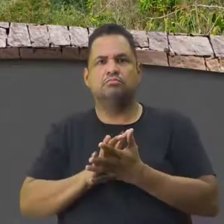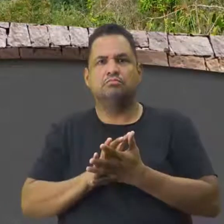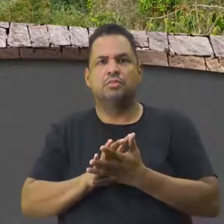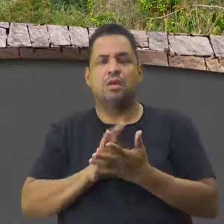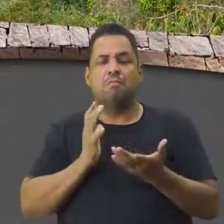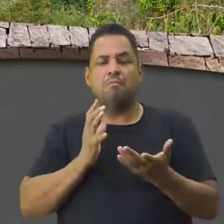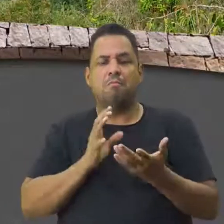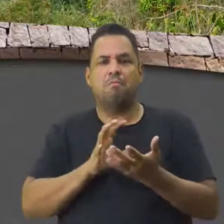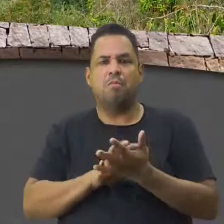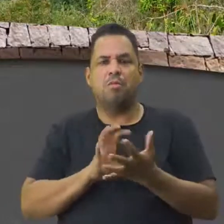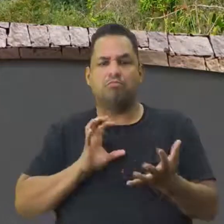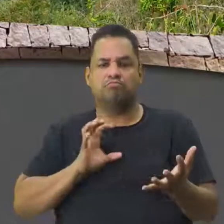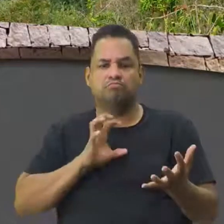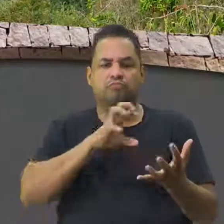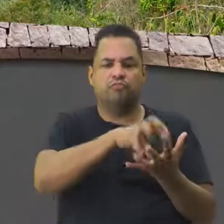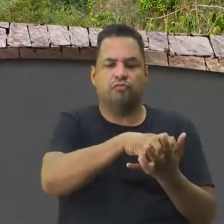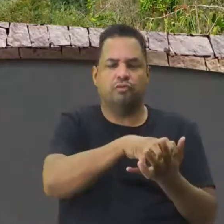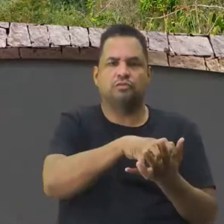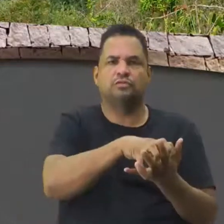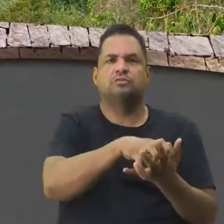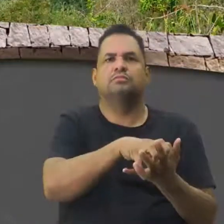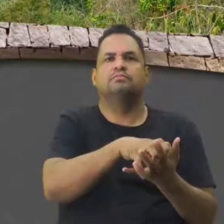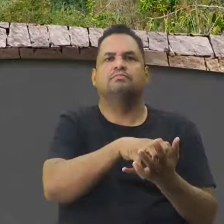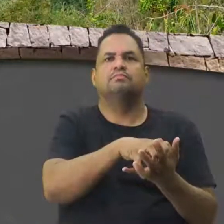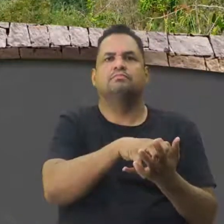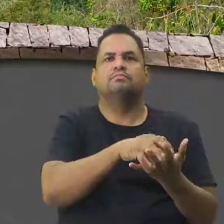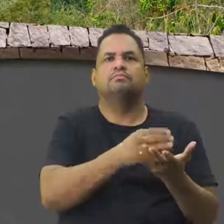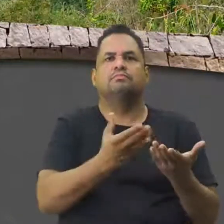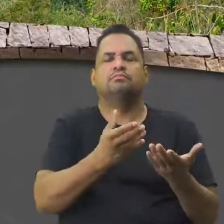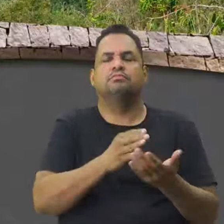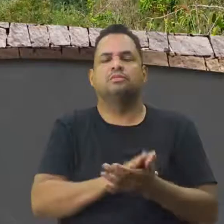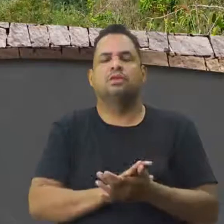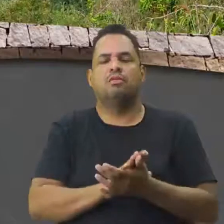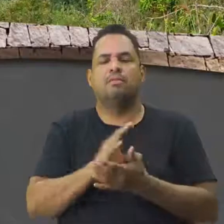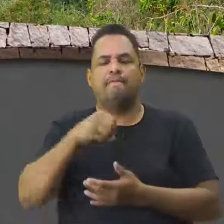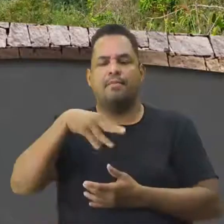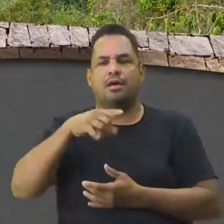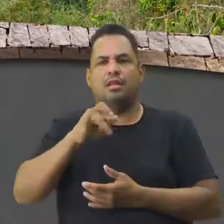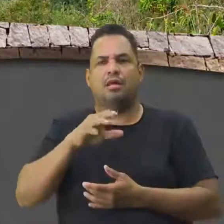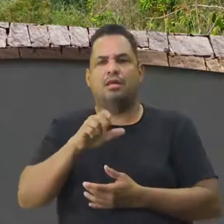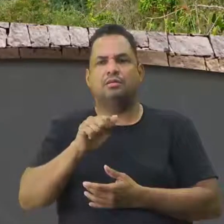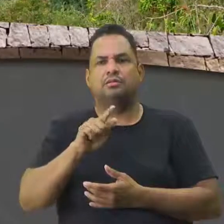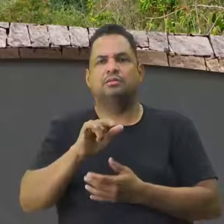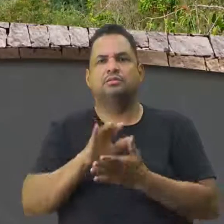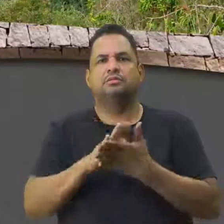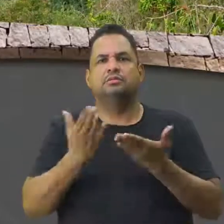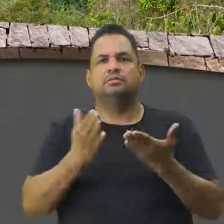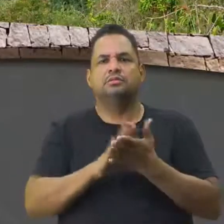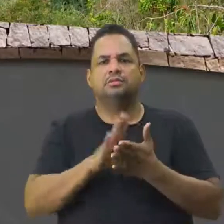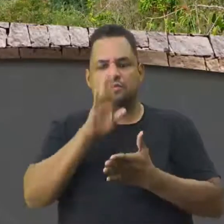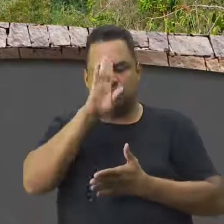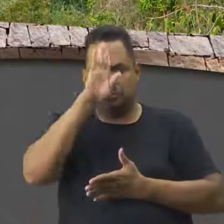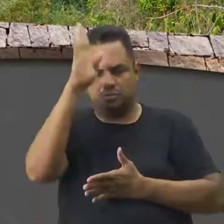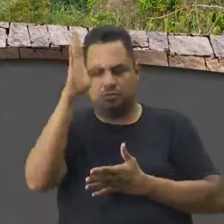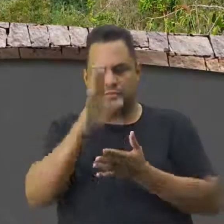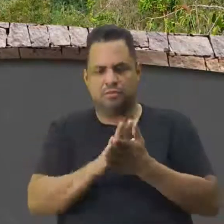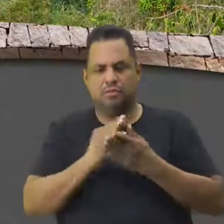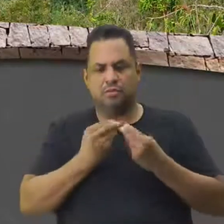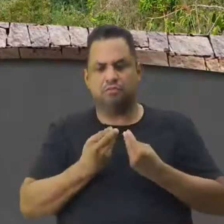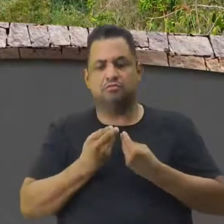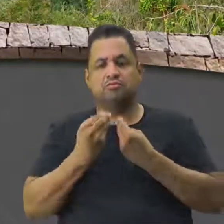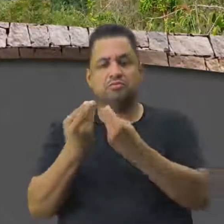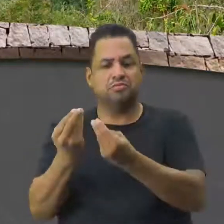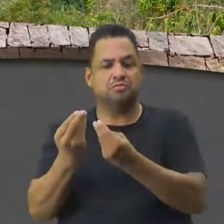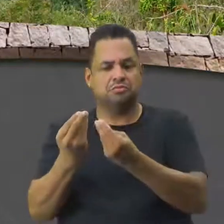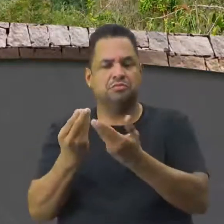ser o principal fornecedor de matéria-prima para a indústria bélica dos Estados